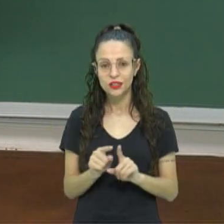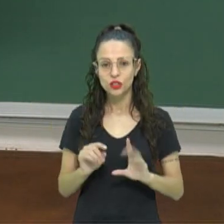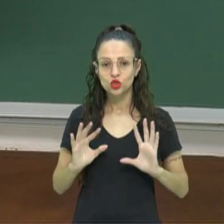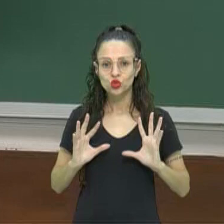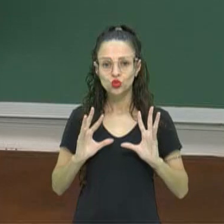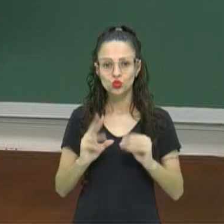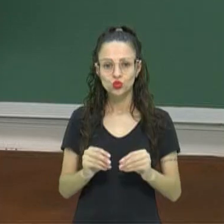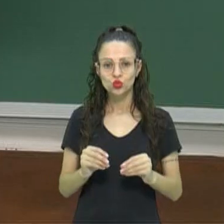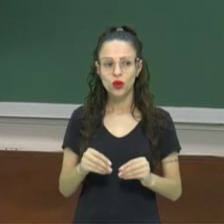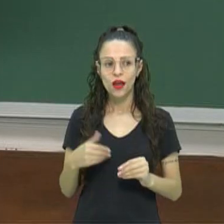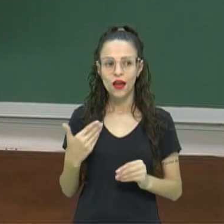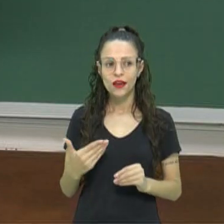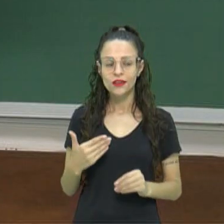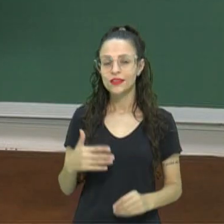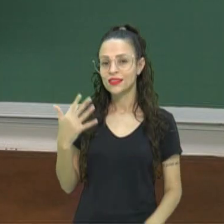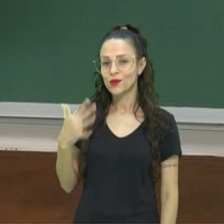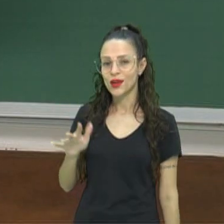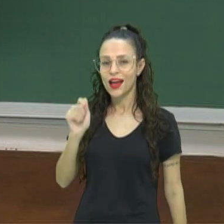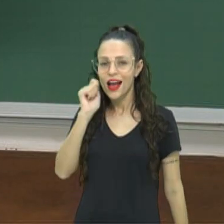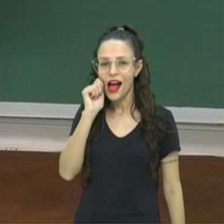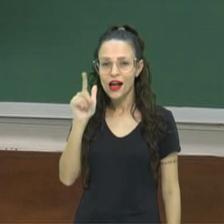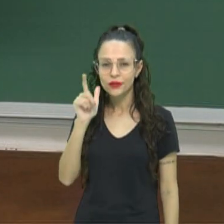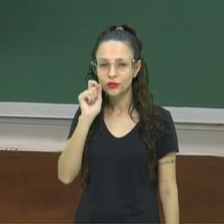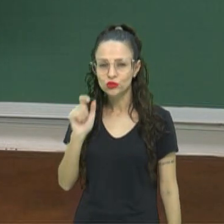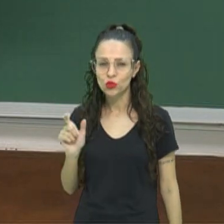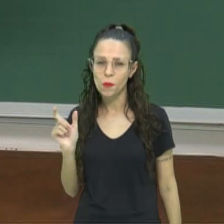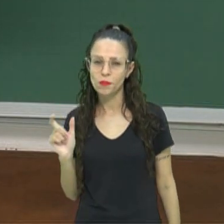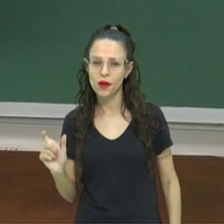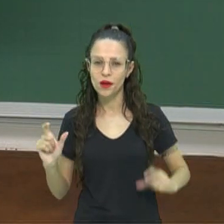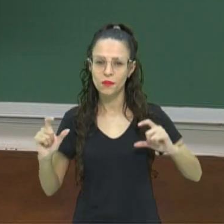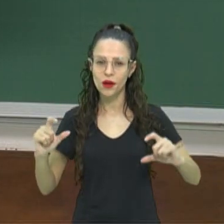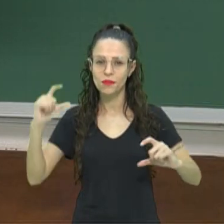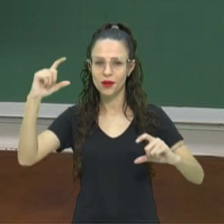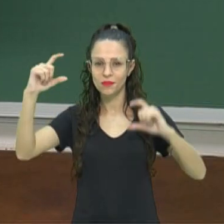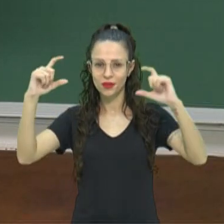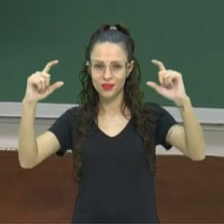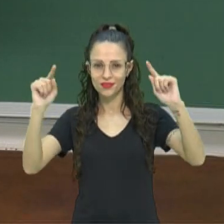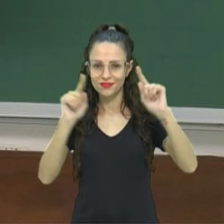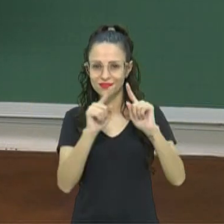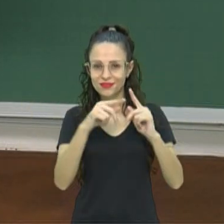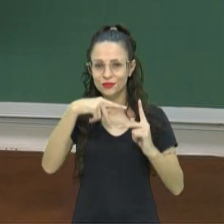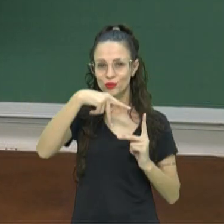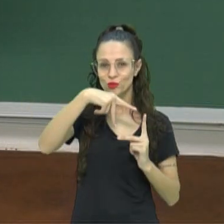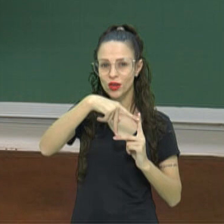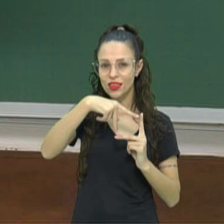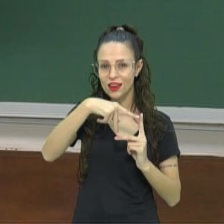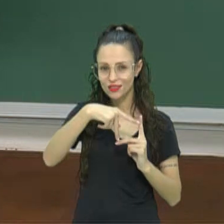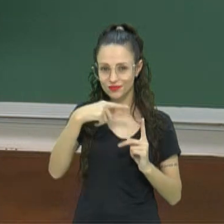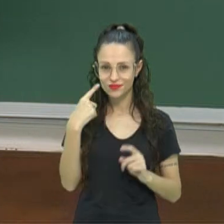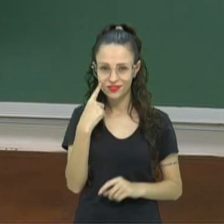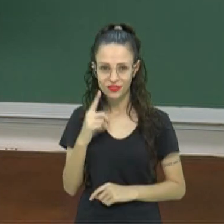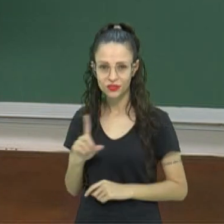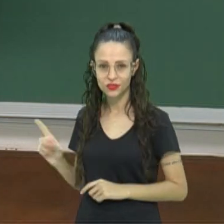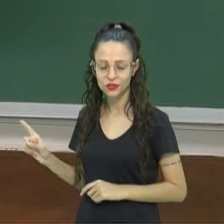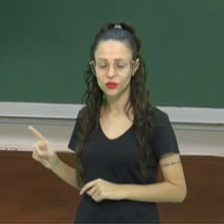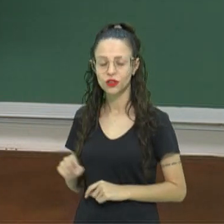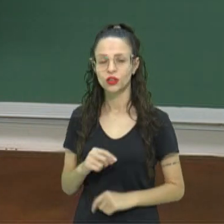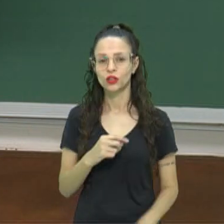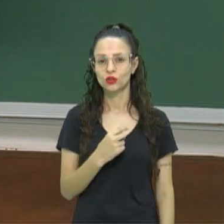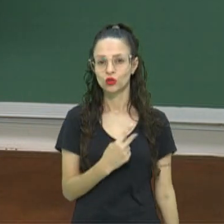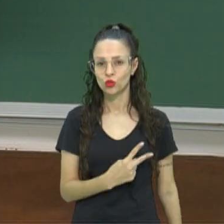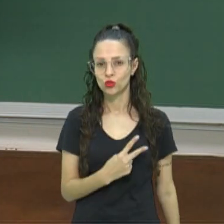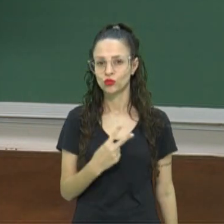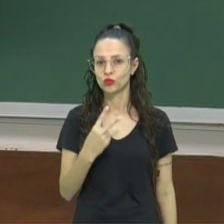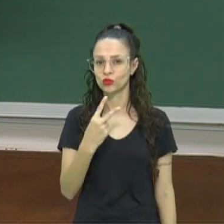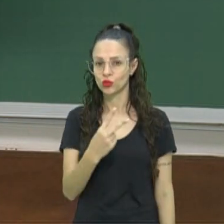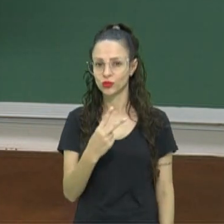inteiro. E daí você não quer esses quadradinhos aqui no canto, ó. São quadrados, o exercício disse, né? Quadrados de 2 por